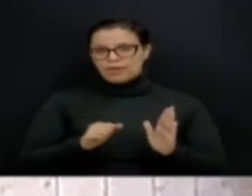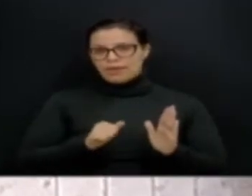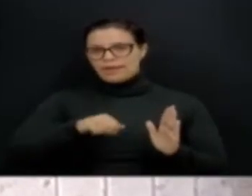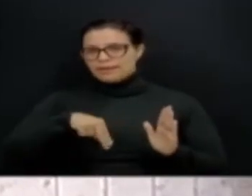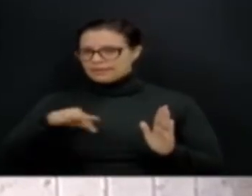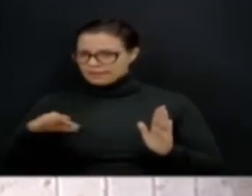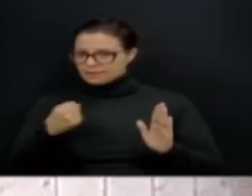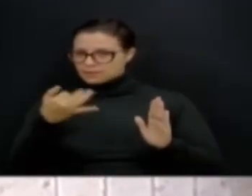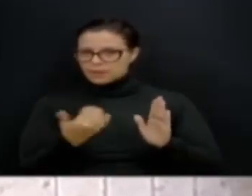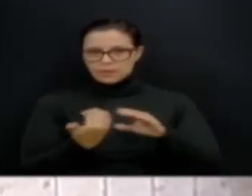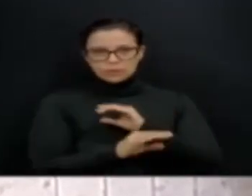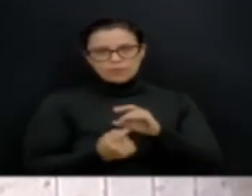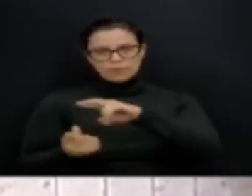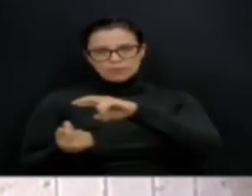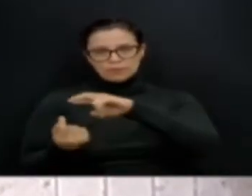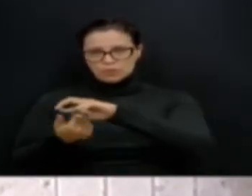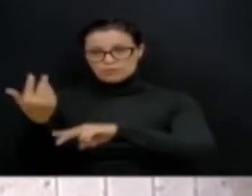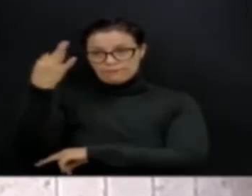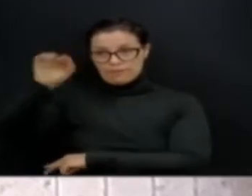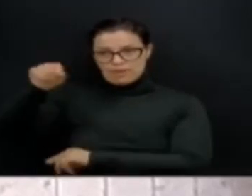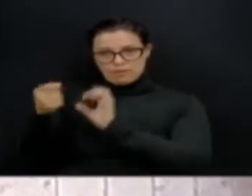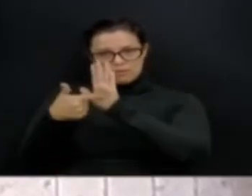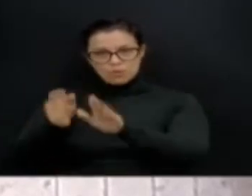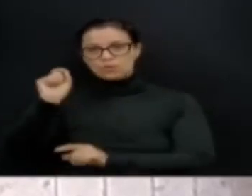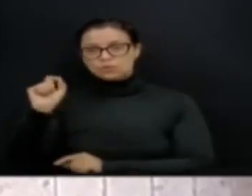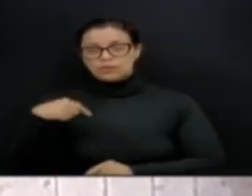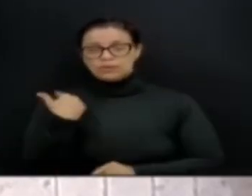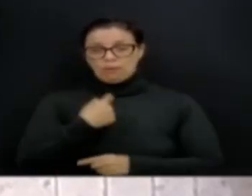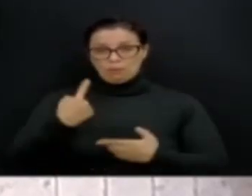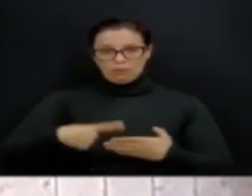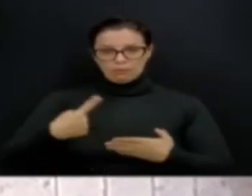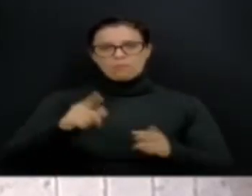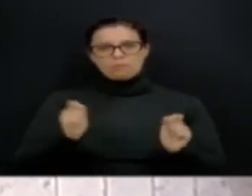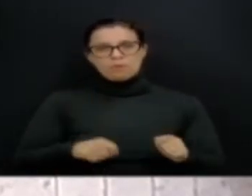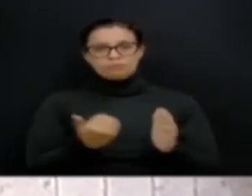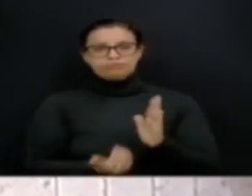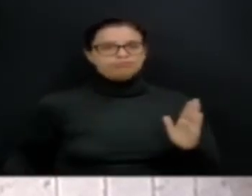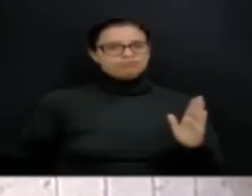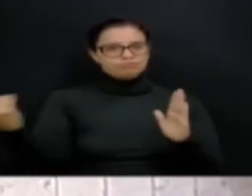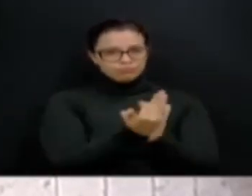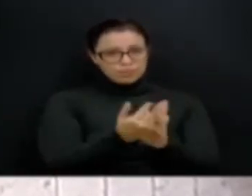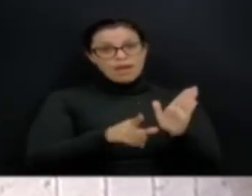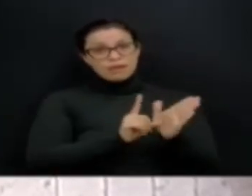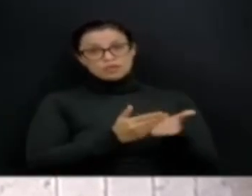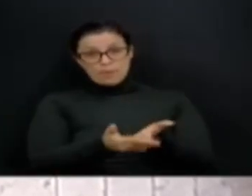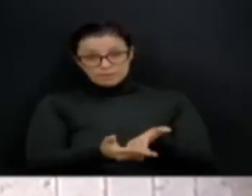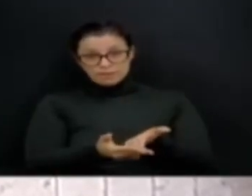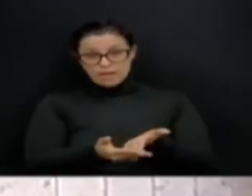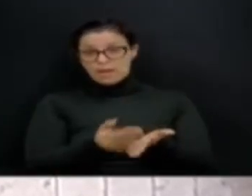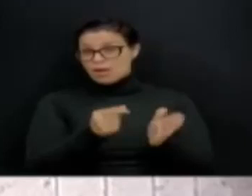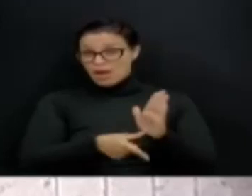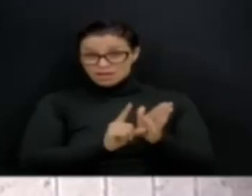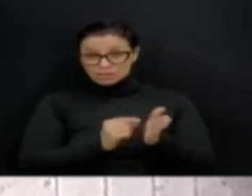NTT, encaminhada ao Tribunal de Contas da União, indica que o pedágio pode subir mesmo antes de começar a